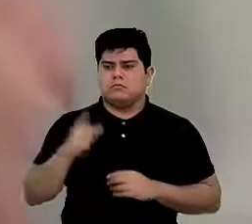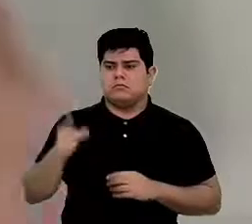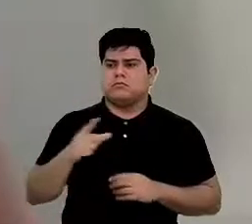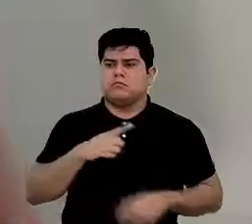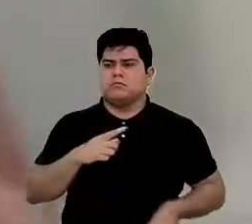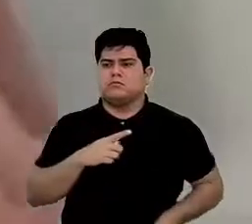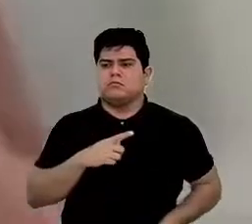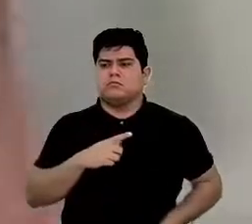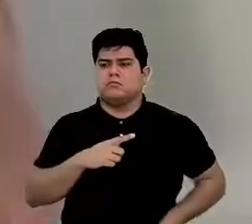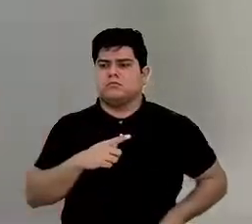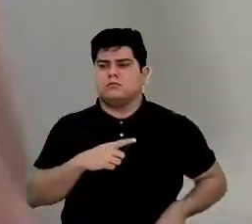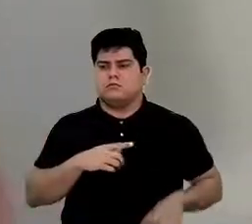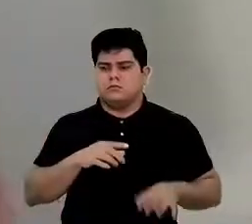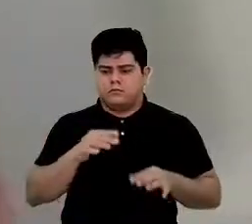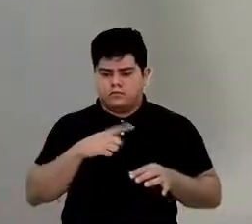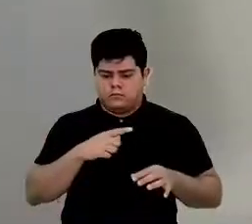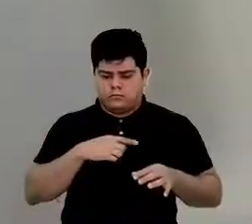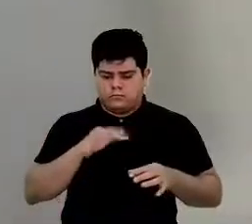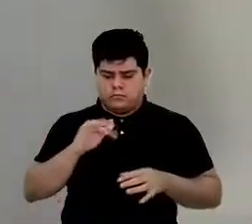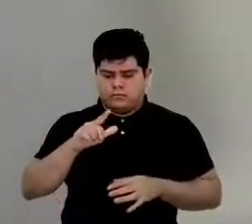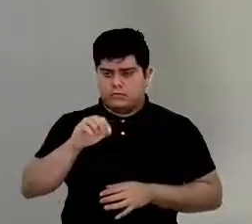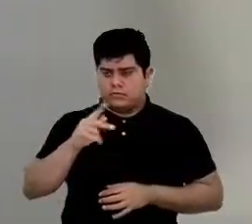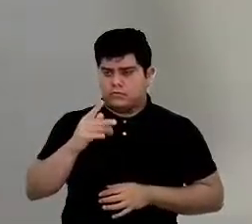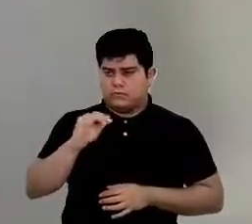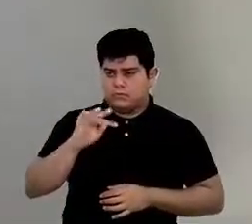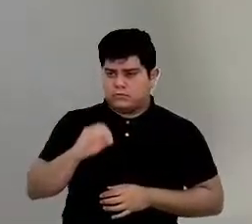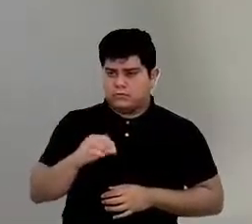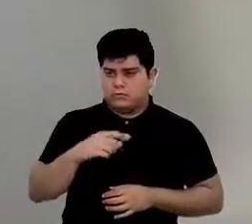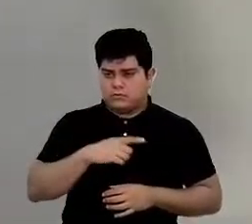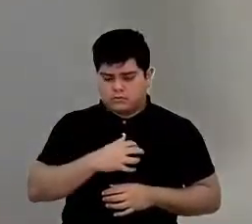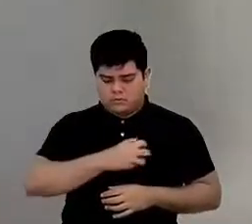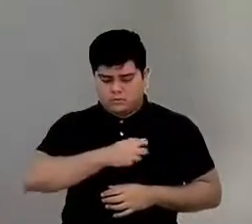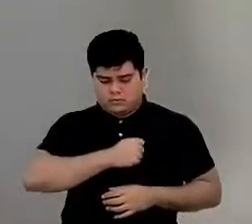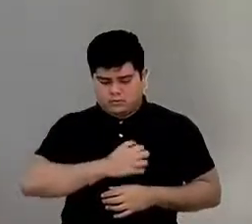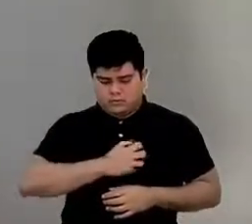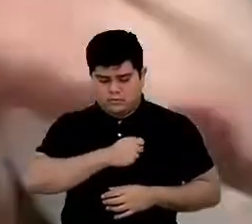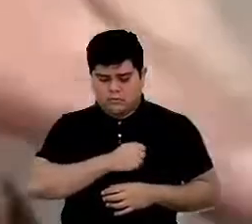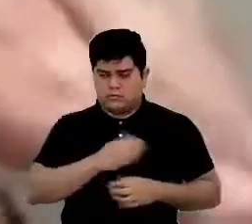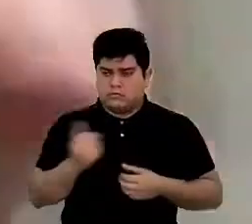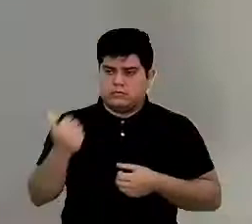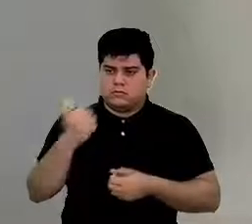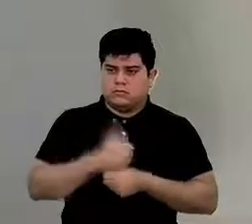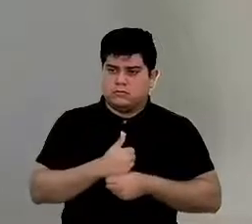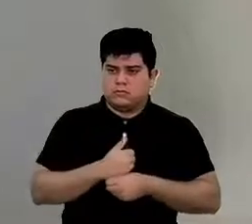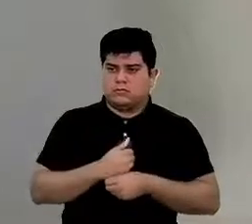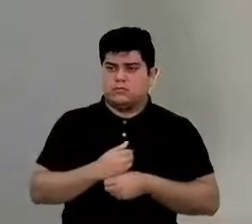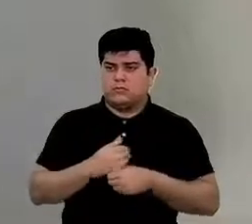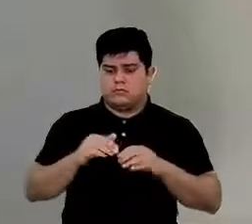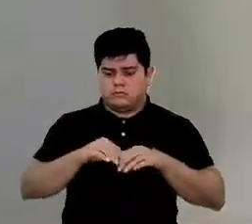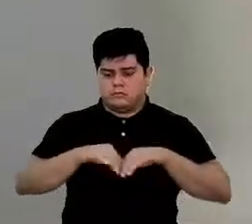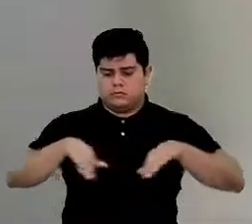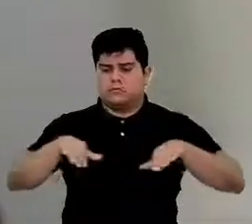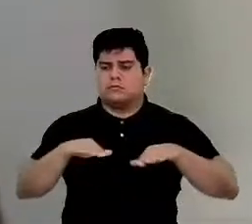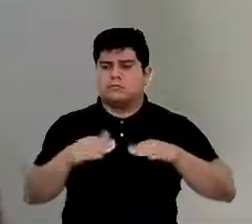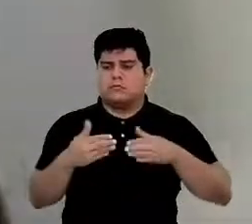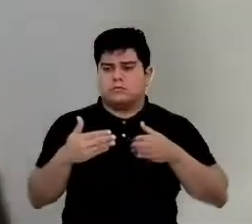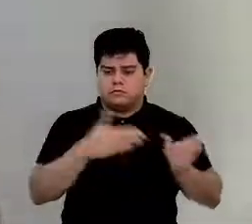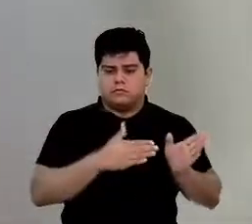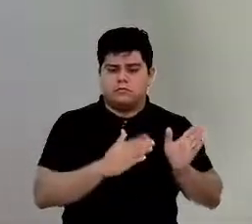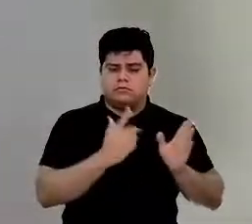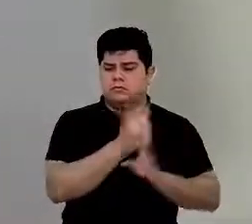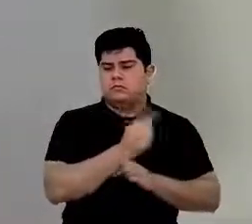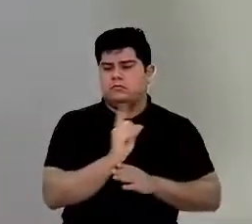maneira intencional o folheto por catéter, né, para daí colocar a prótese, né, para ela abrir em bandeira, assim, não obstruir a via de